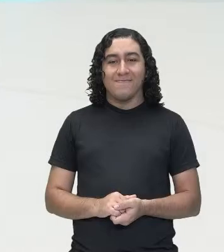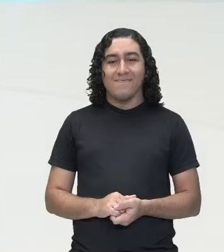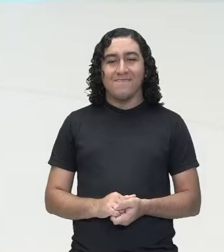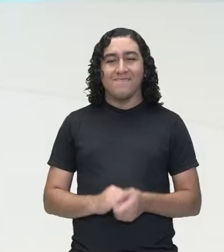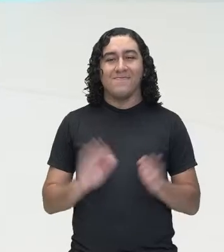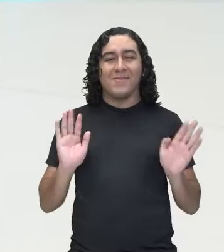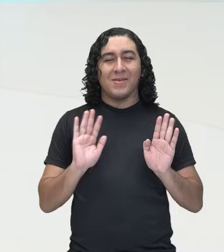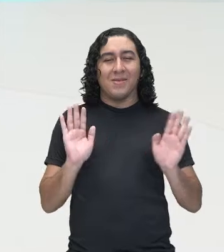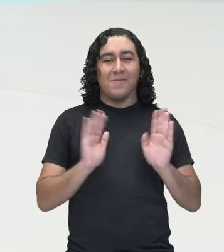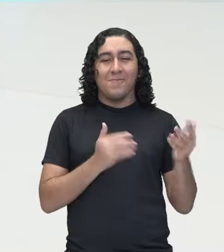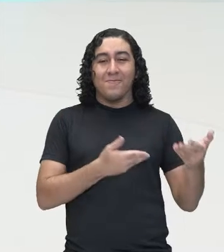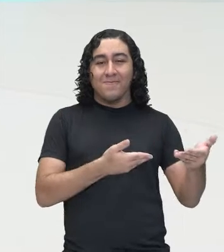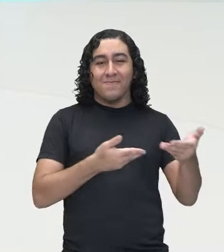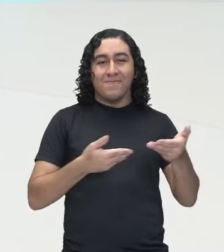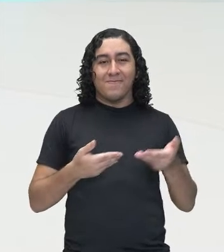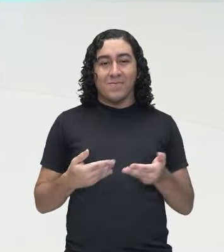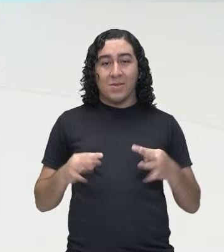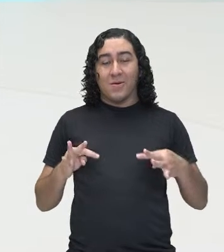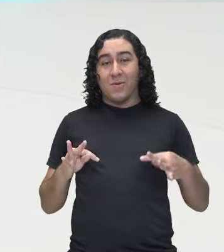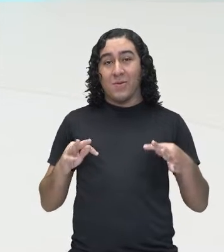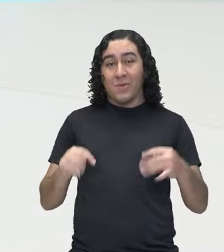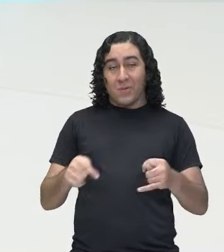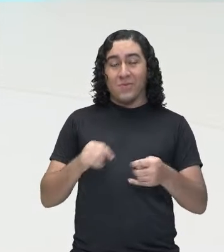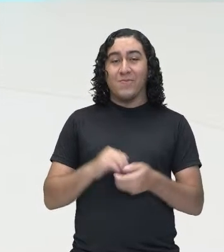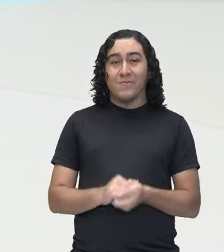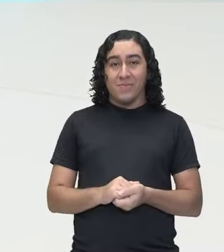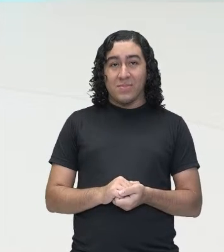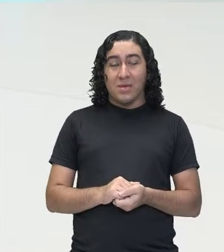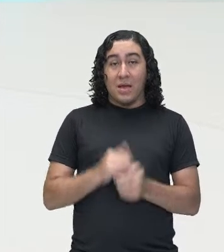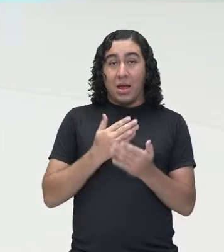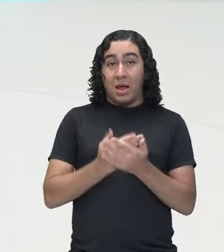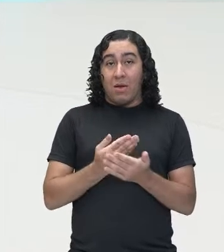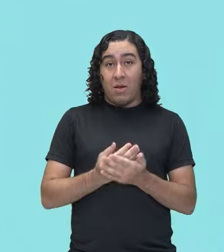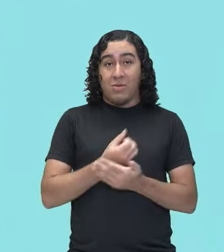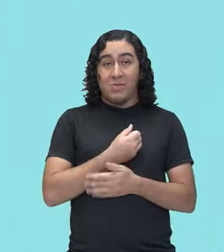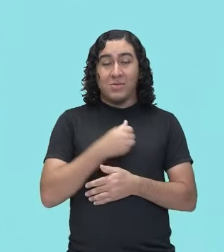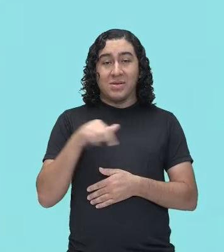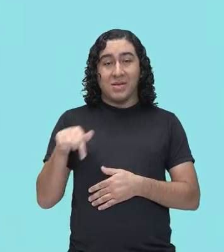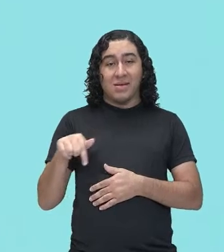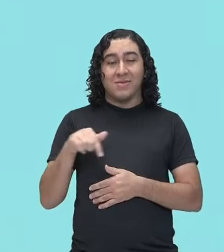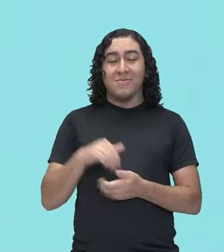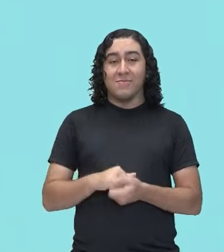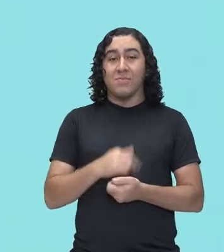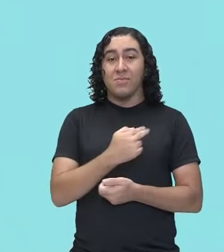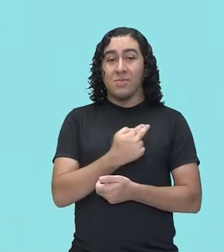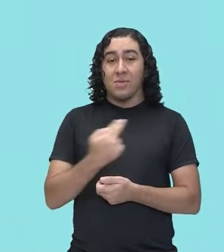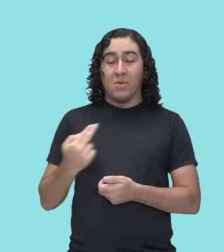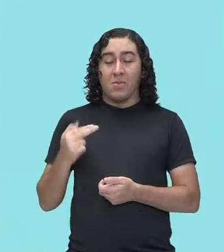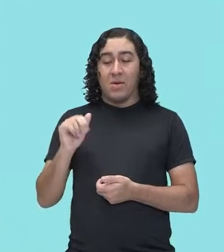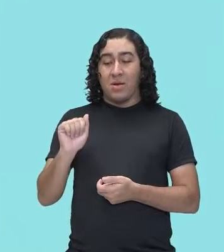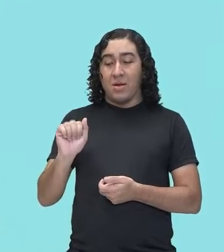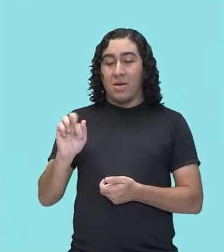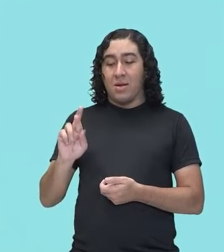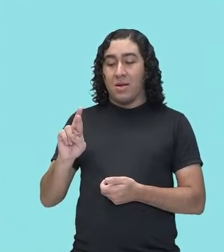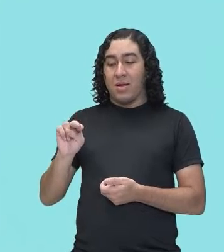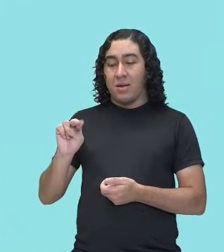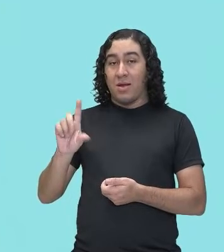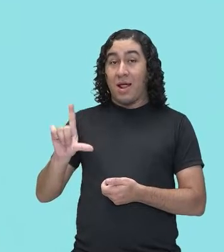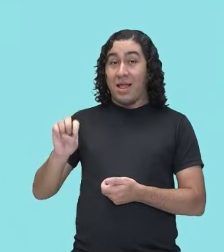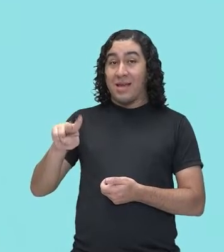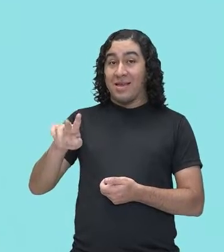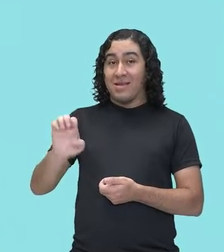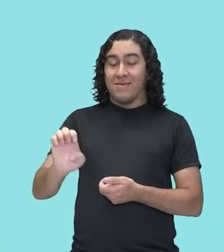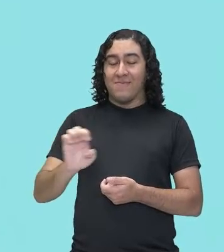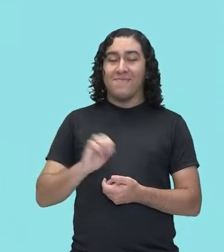Olá, sejam bem-vindos à 7ª aula de arte. Eu sou a professora Arlene Azulay e